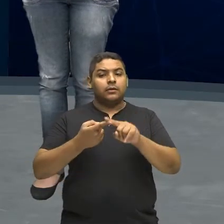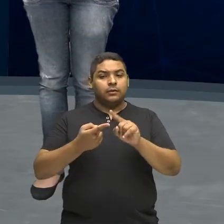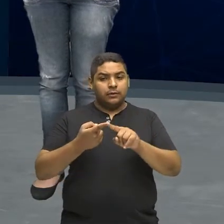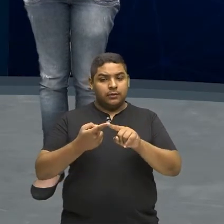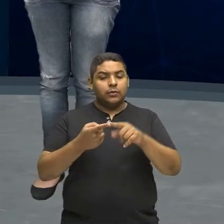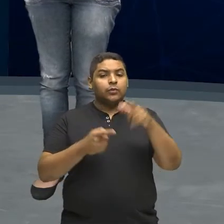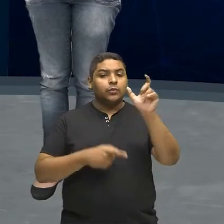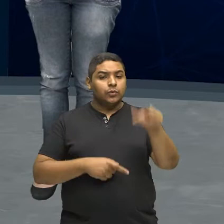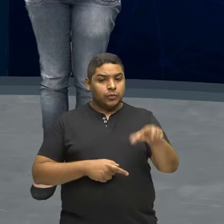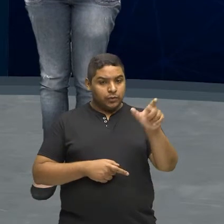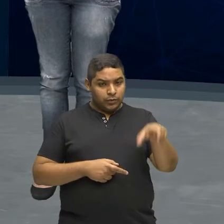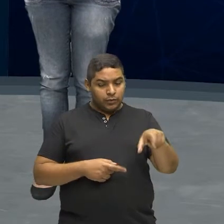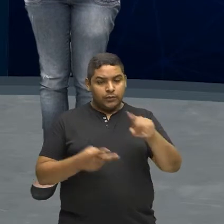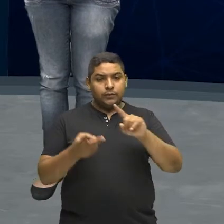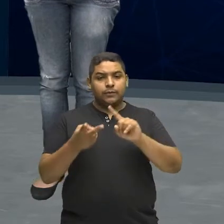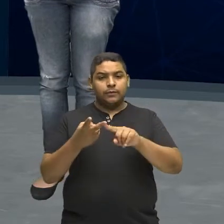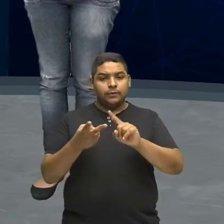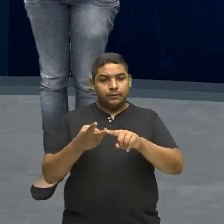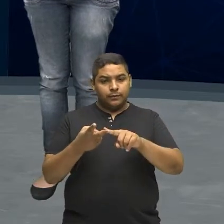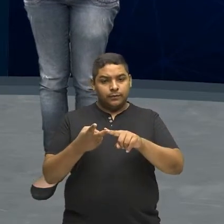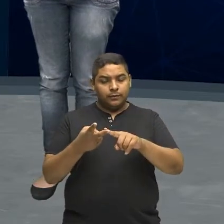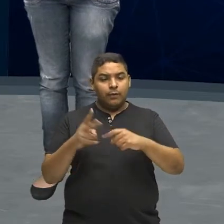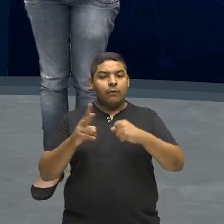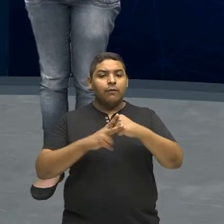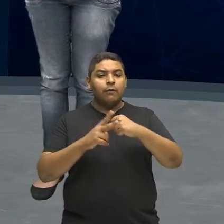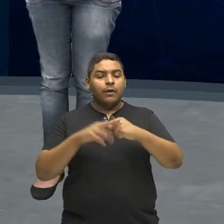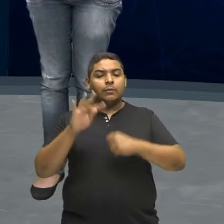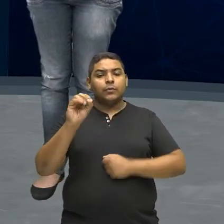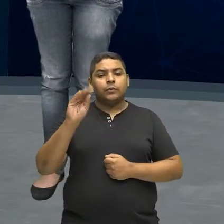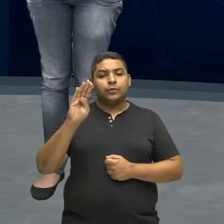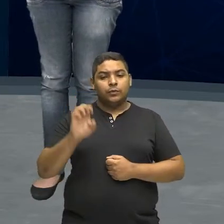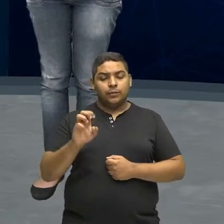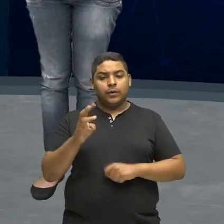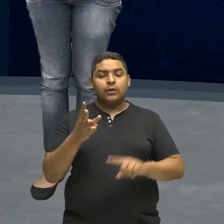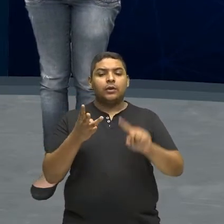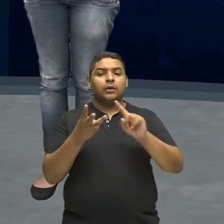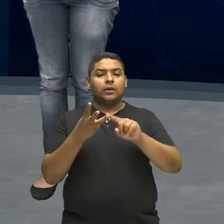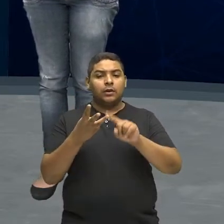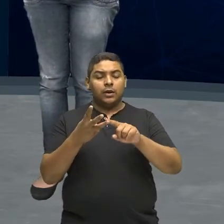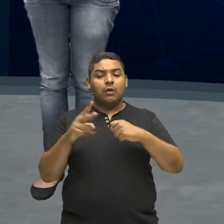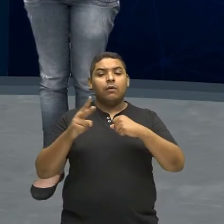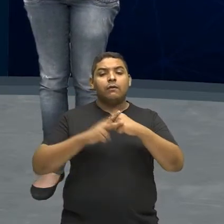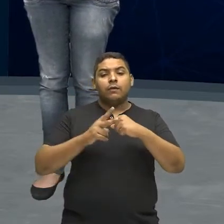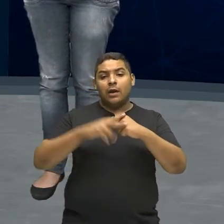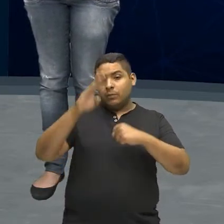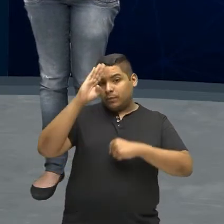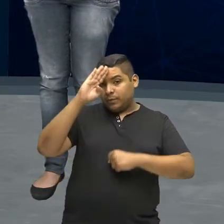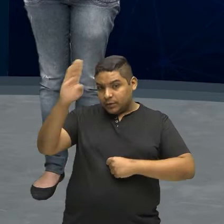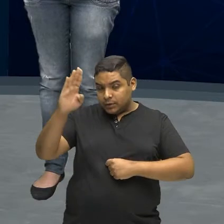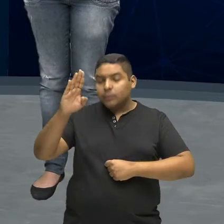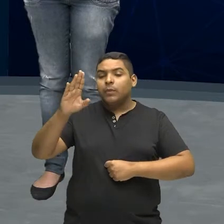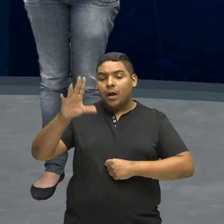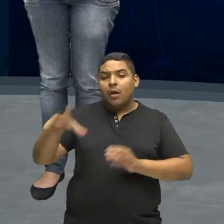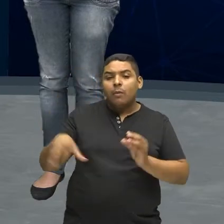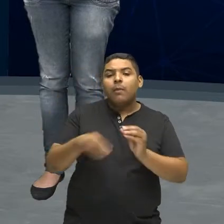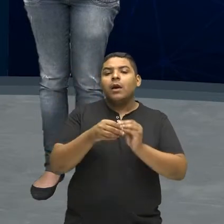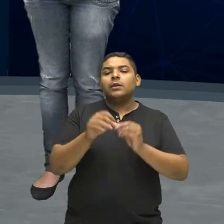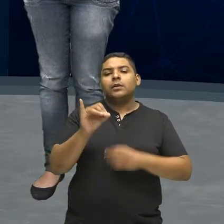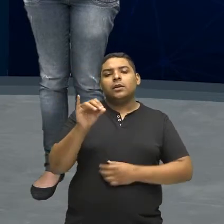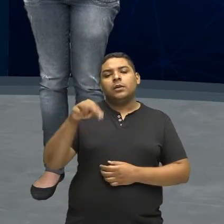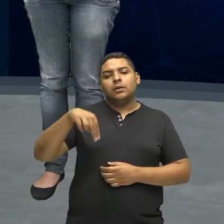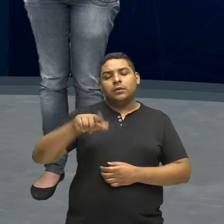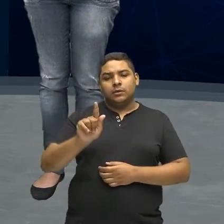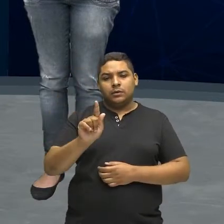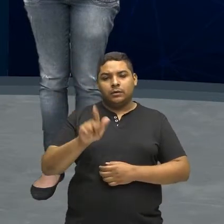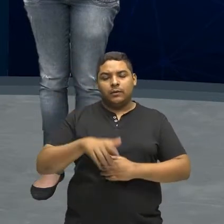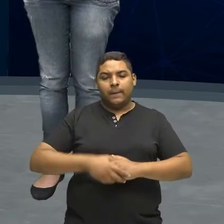o sujeito, nós temos o verbo to be e temos lá no final o verbo principal acompanhado do ing. Tudo